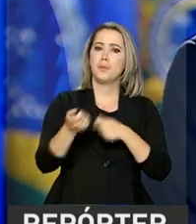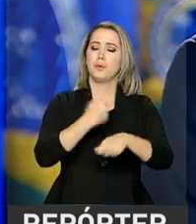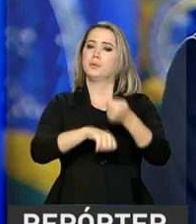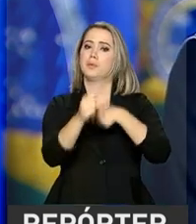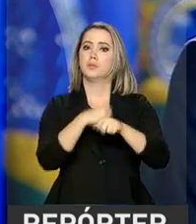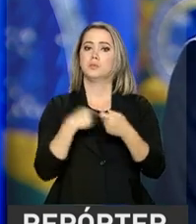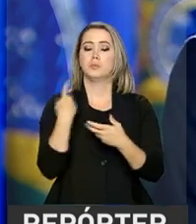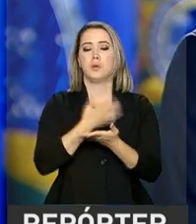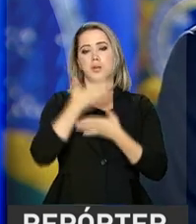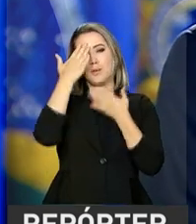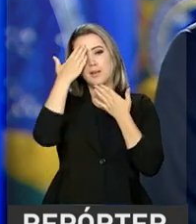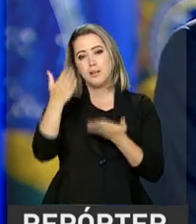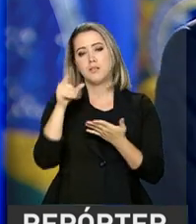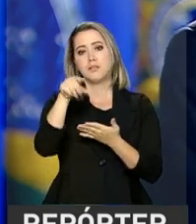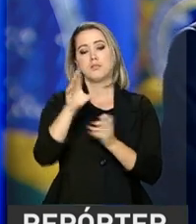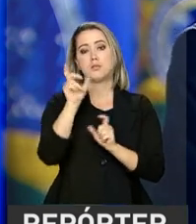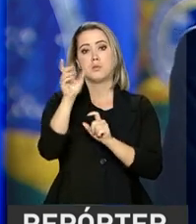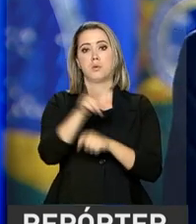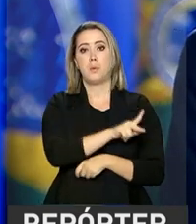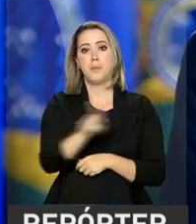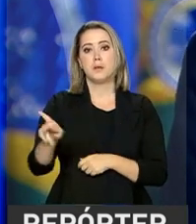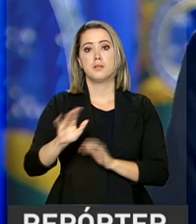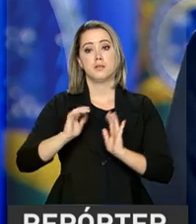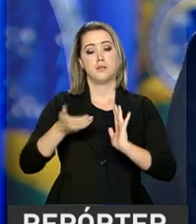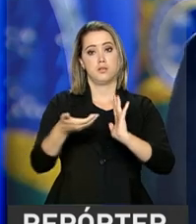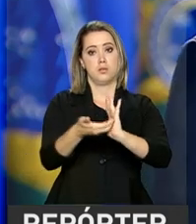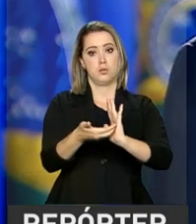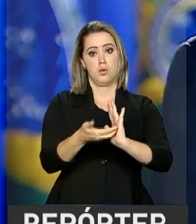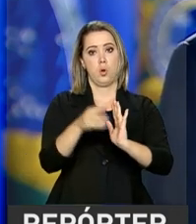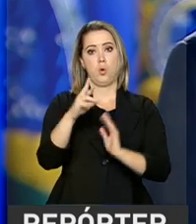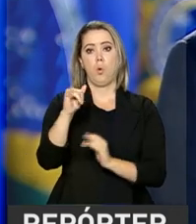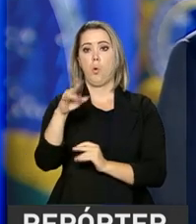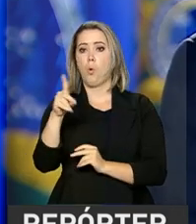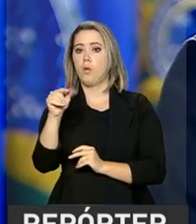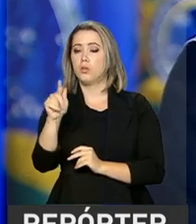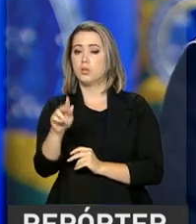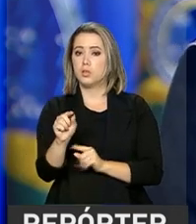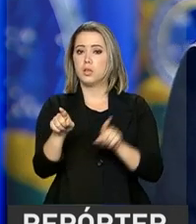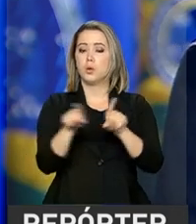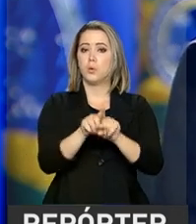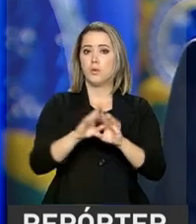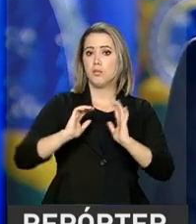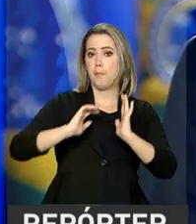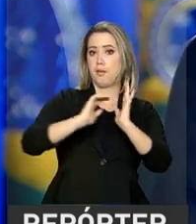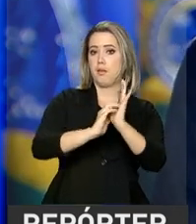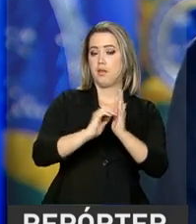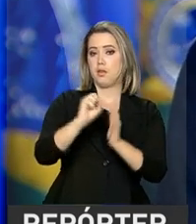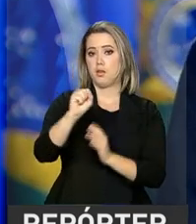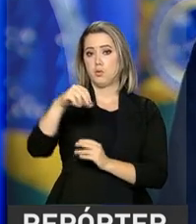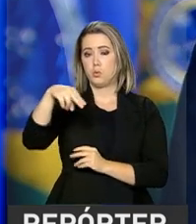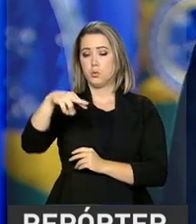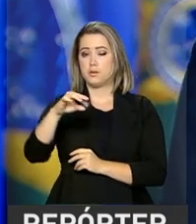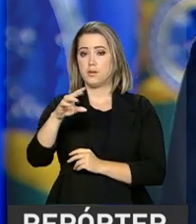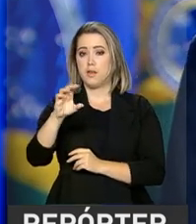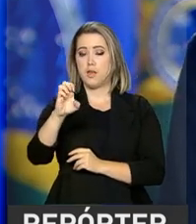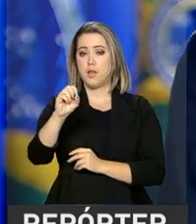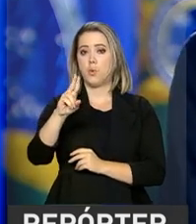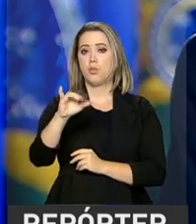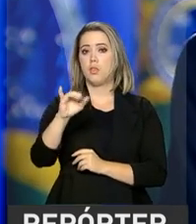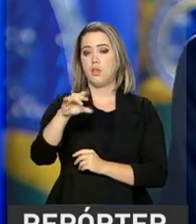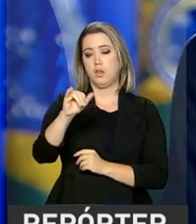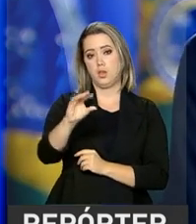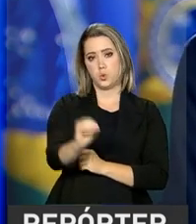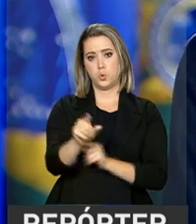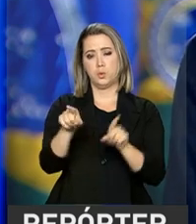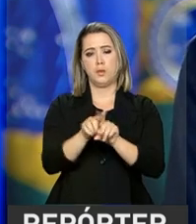isso, eu quero agradecer aos presidentes da Câmara, Rodrigo Maia, e do Senado Federal, Eunício de Oliveira, e